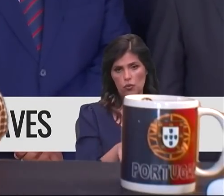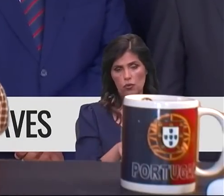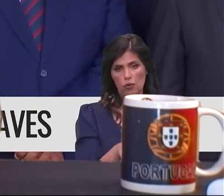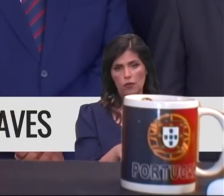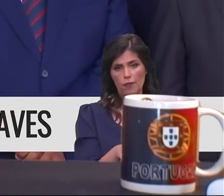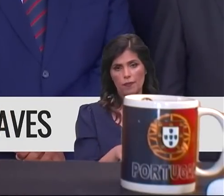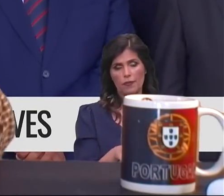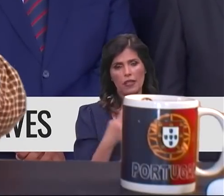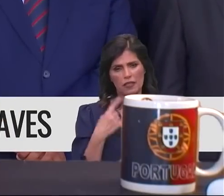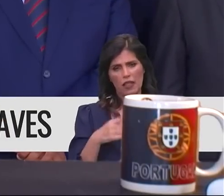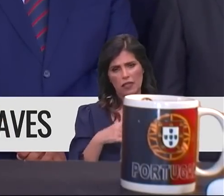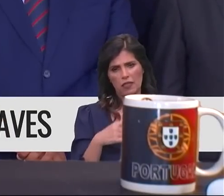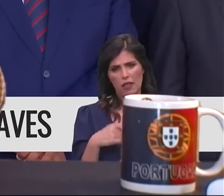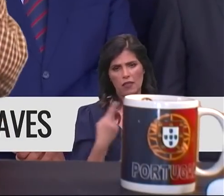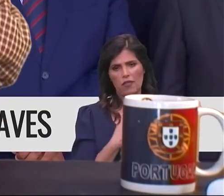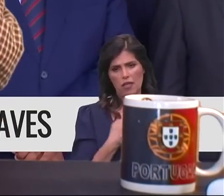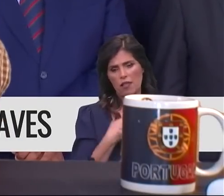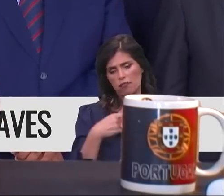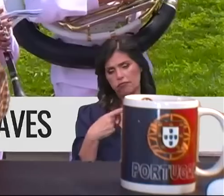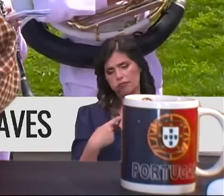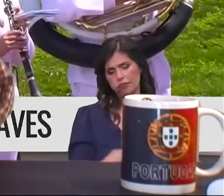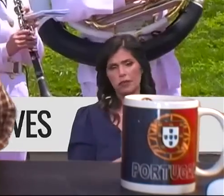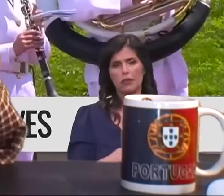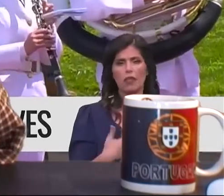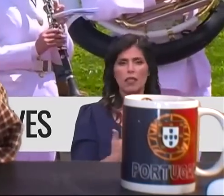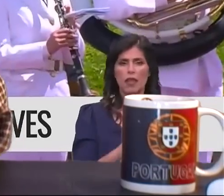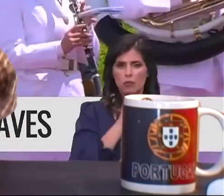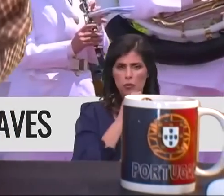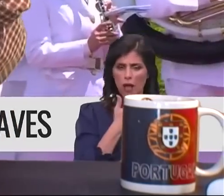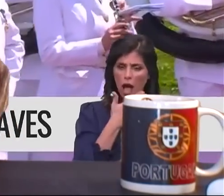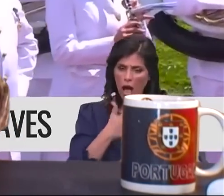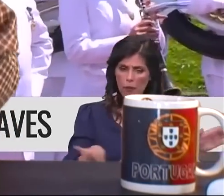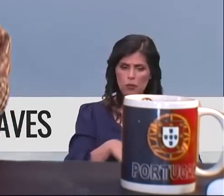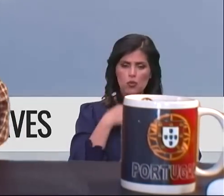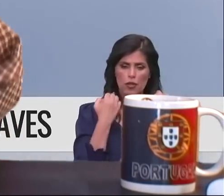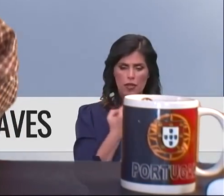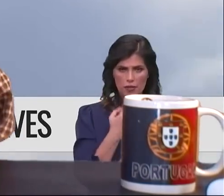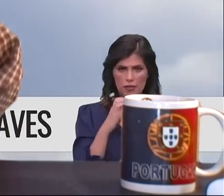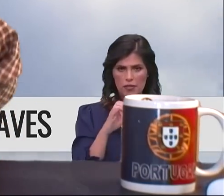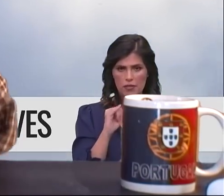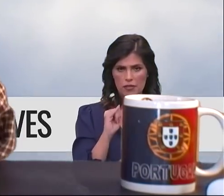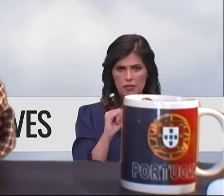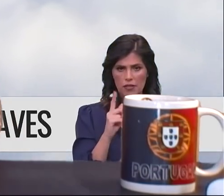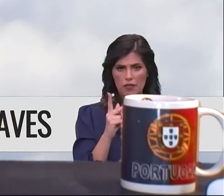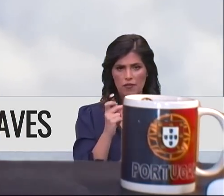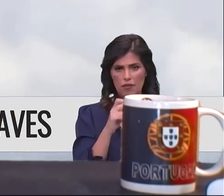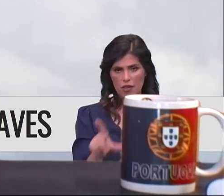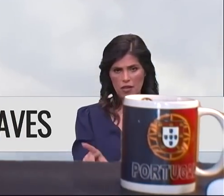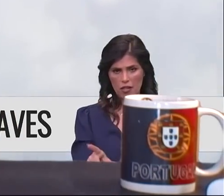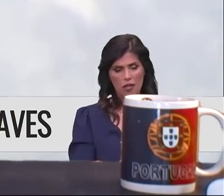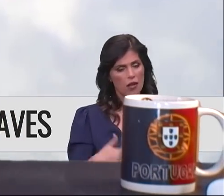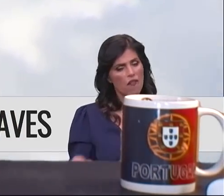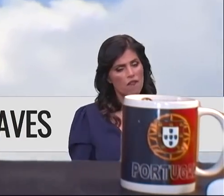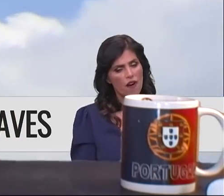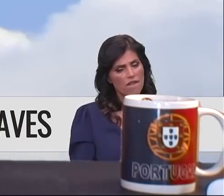ainda mais professores que eu conheço que são do partido socialista que continuam a votar partir socialista eu